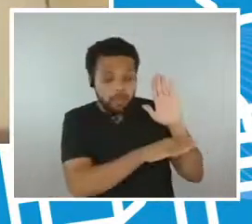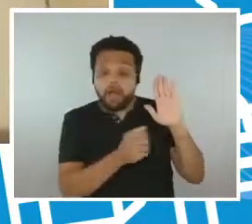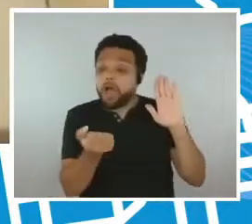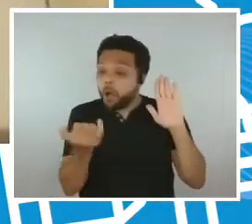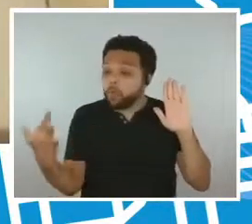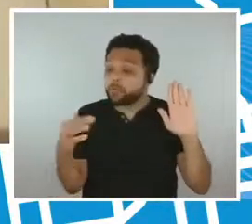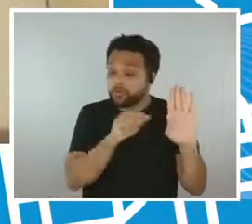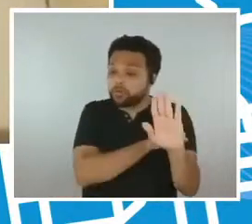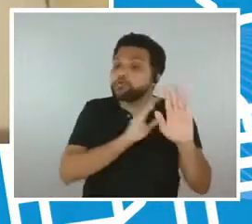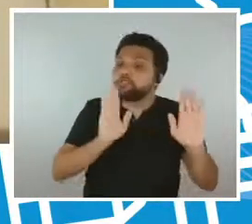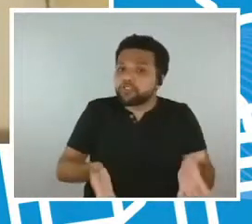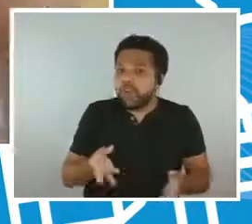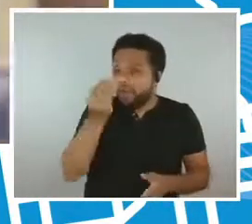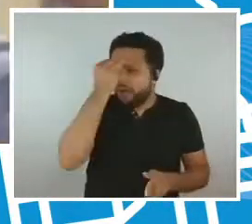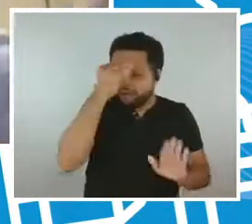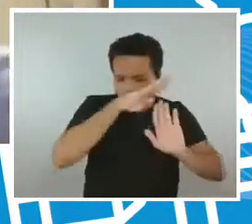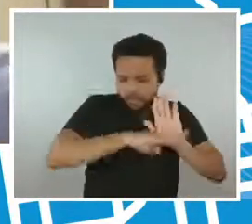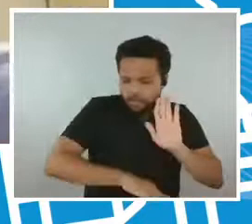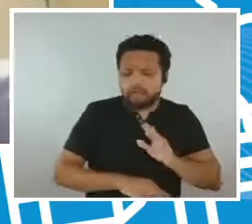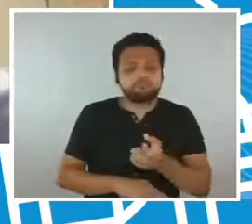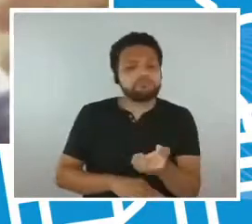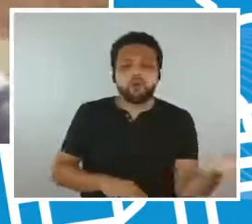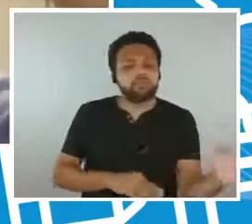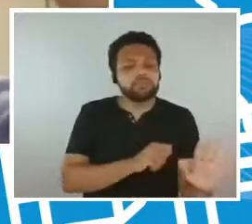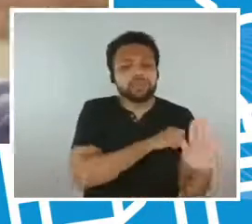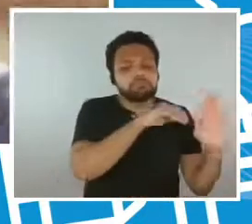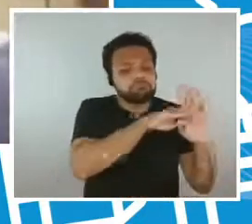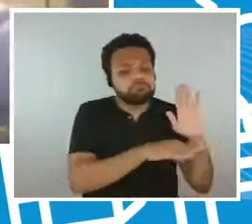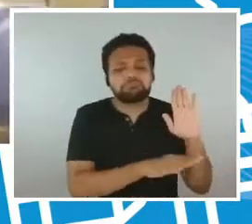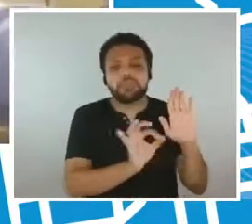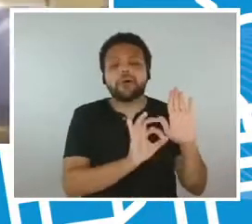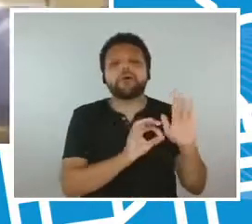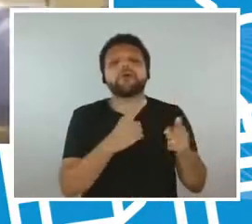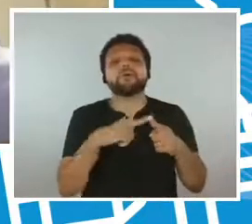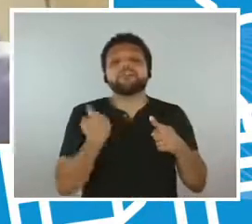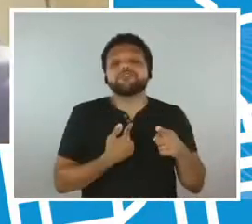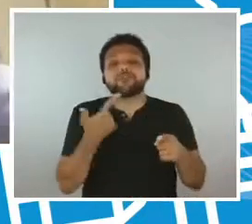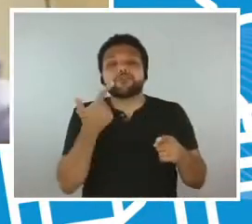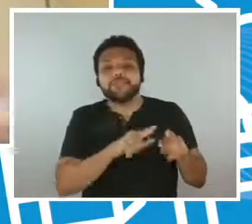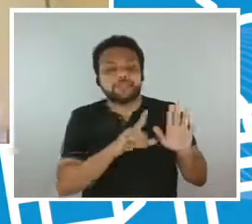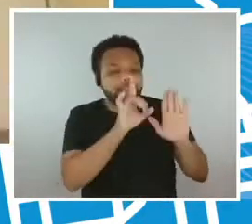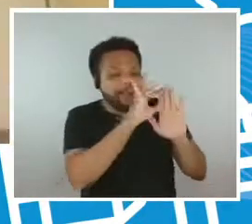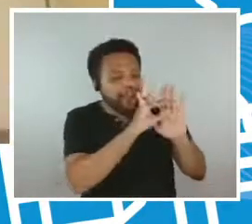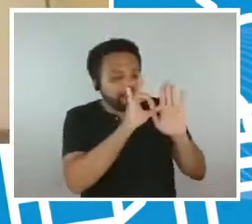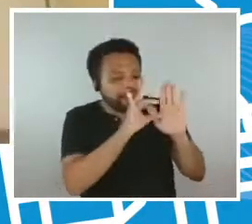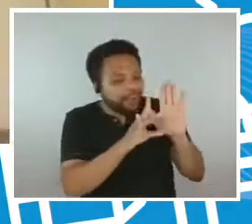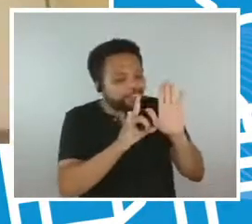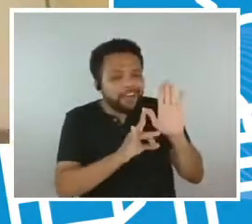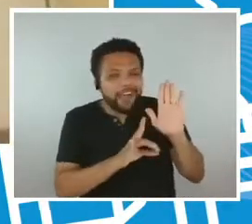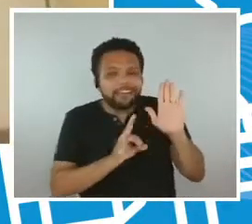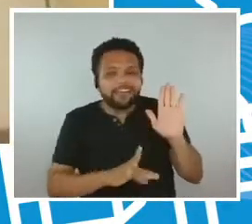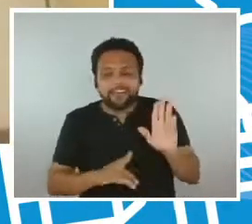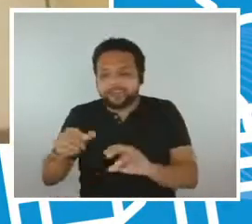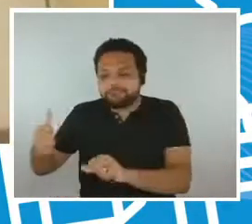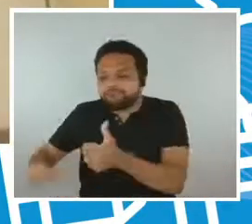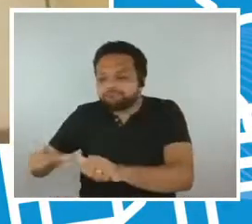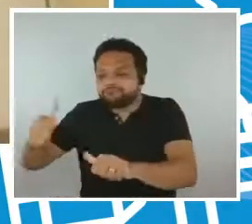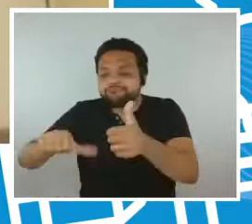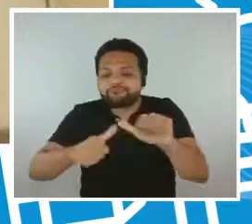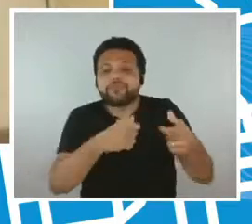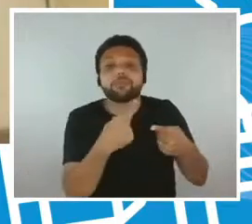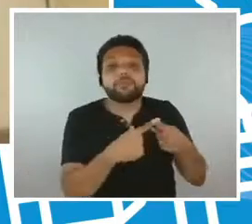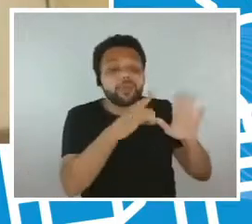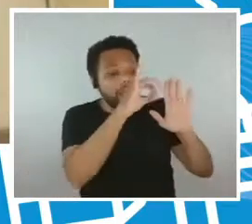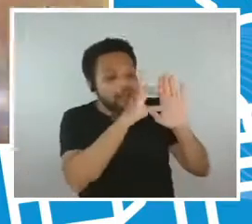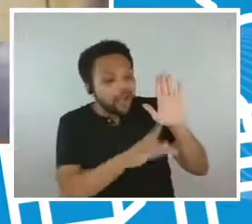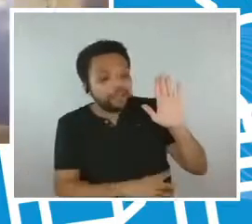e aí a gente consegue fazer esse mapeamento item a item, porque a gente vai vendo esse atributo, essas qualidades, digamos, cognitivas e também